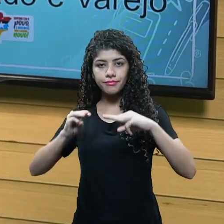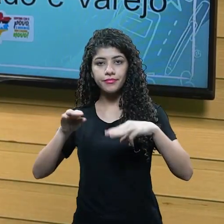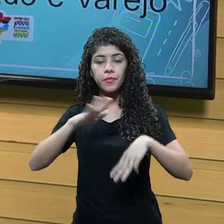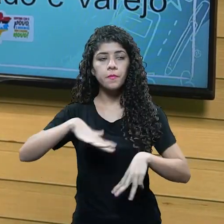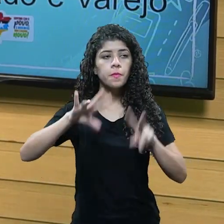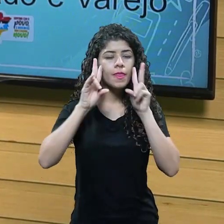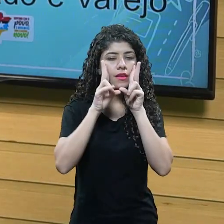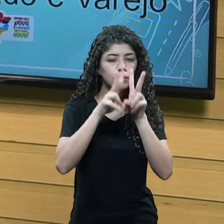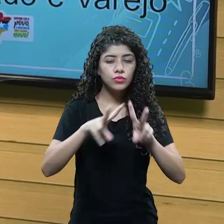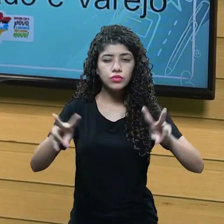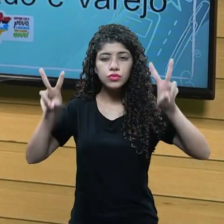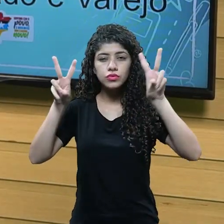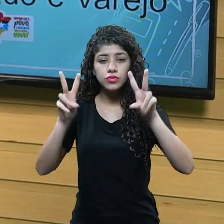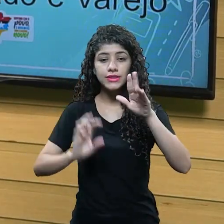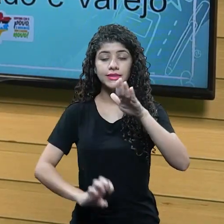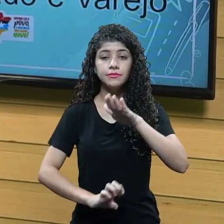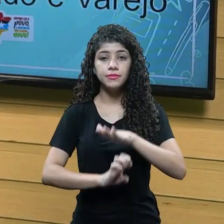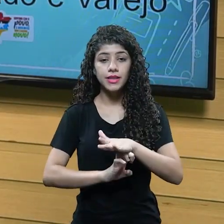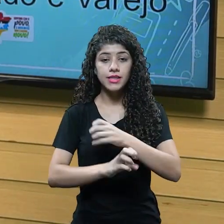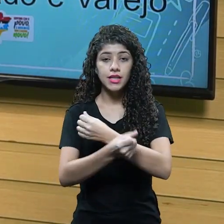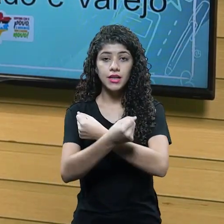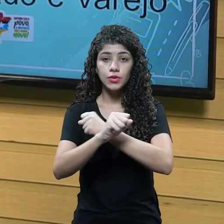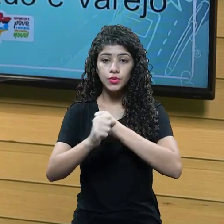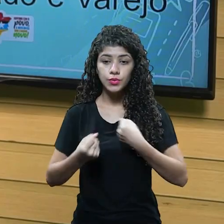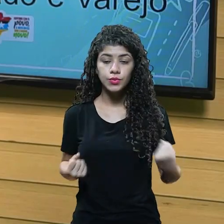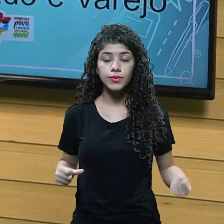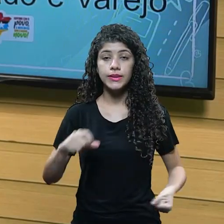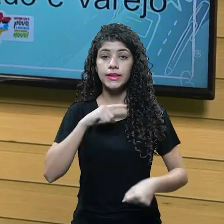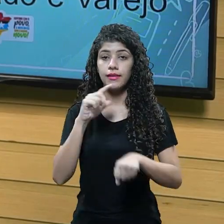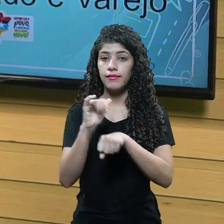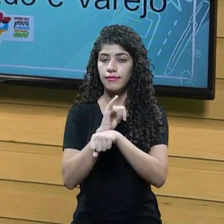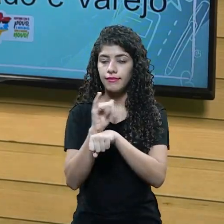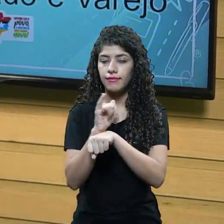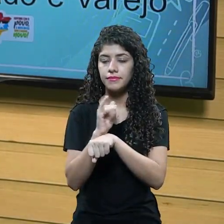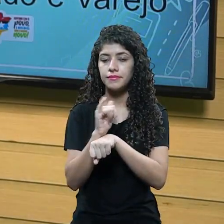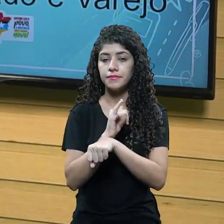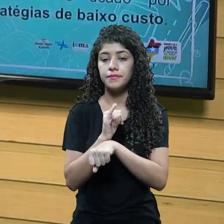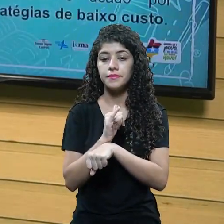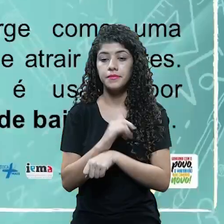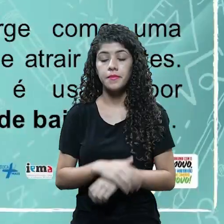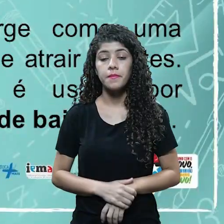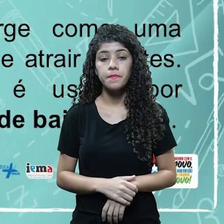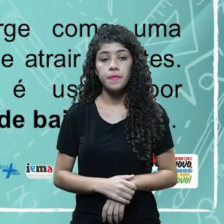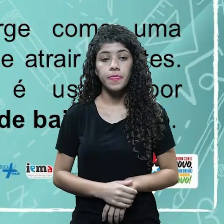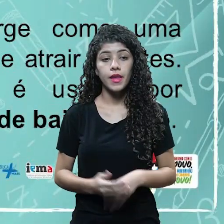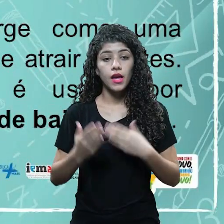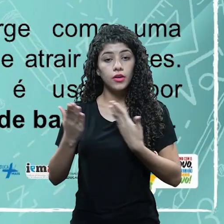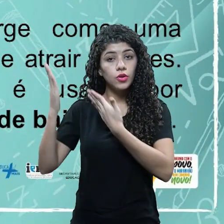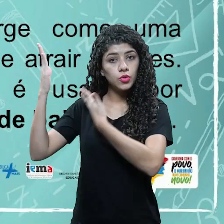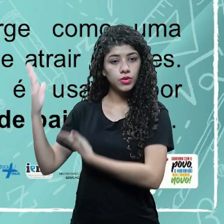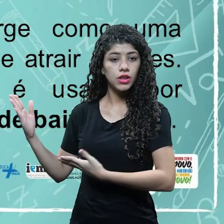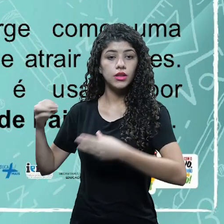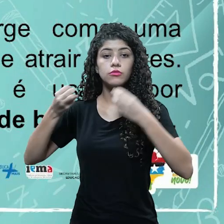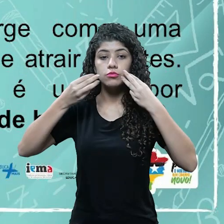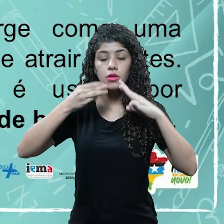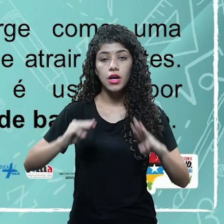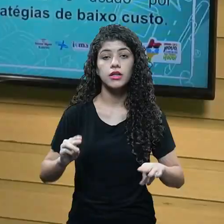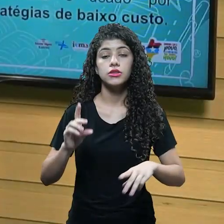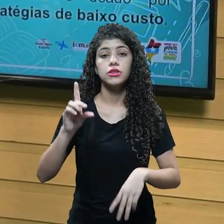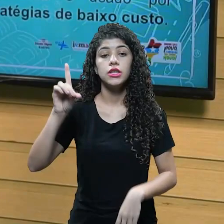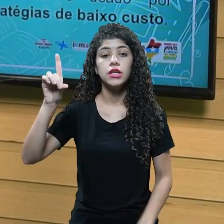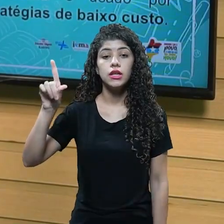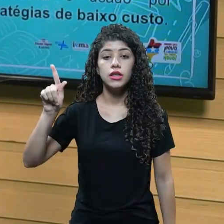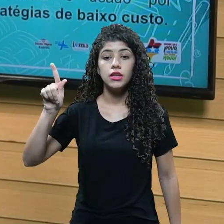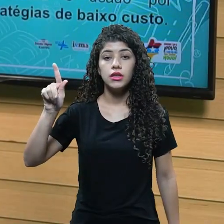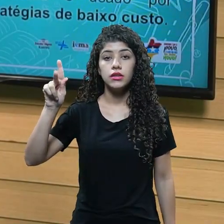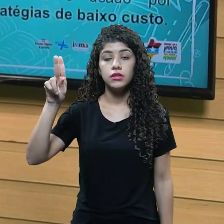empresas multinacionais aplicando essa metodologia, tá? E o nosso conteúdo que nós vamos trabalhar é o marketing de guerrilha. Nós vamos ver como é que funciona,